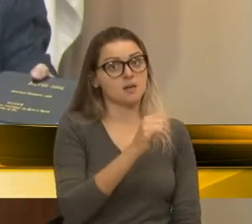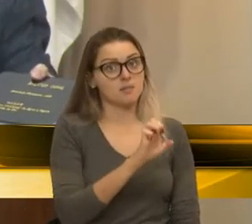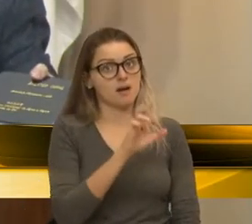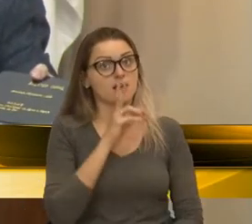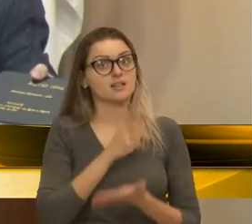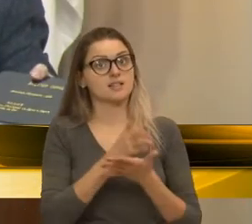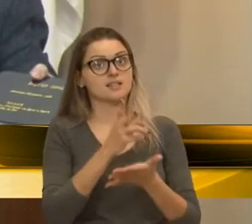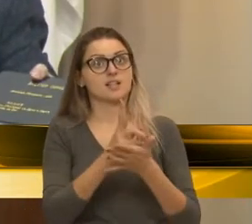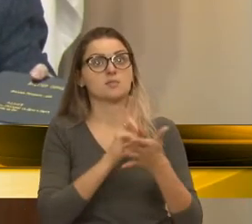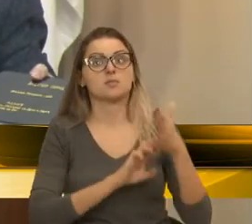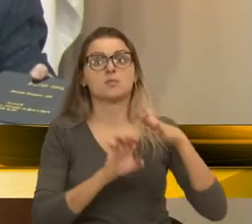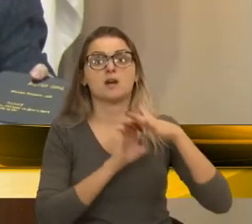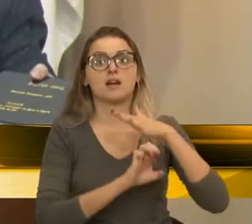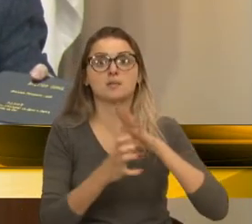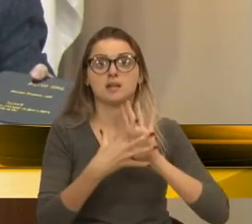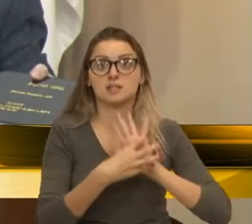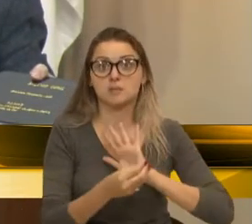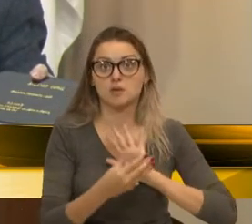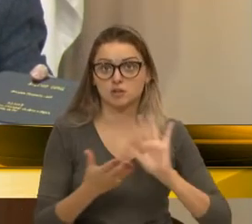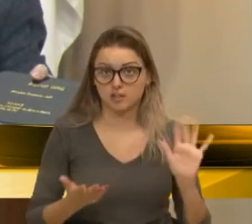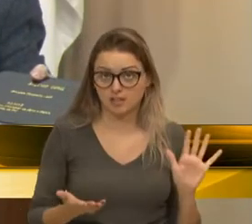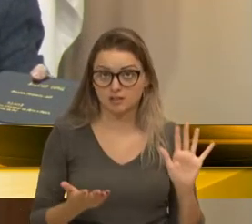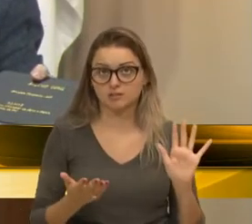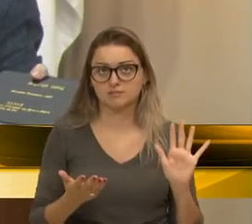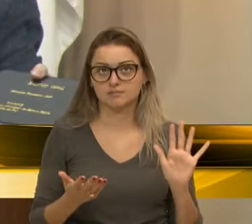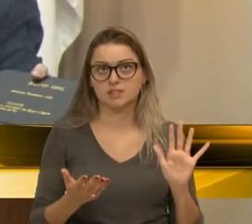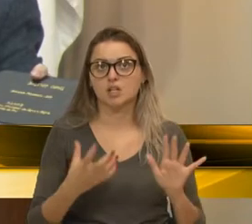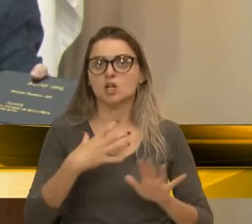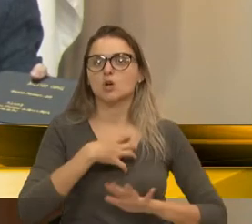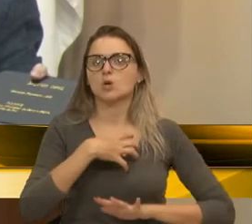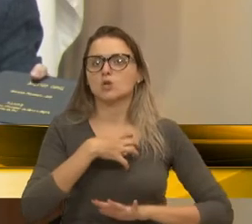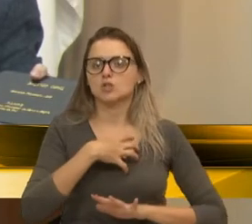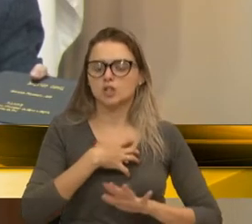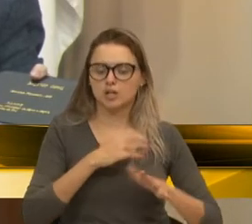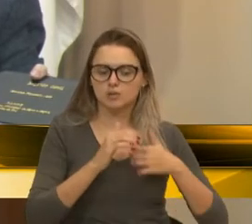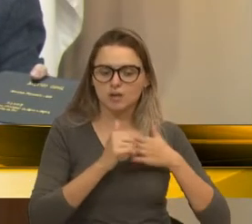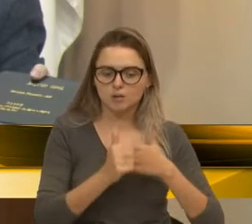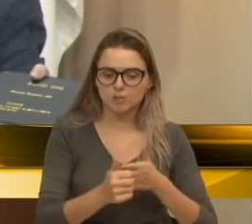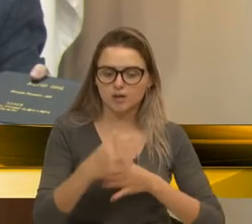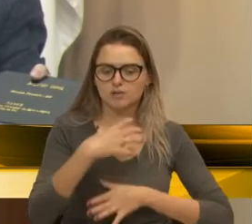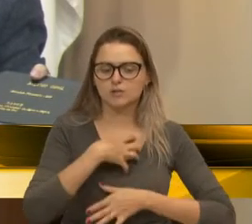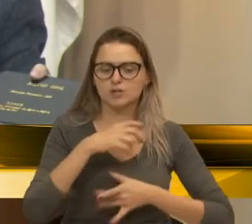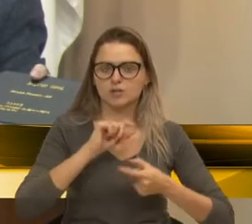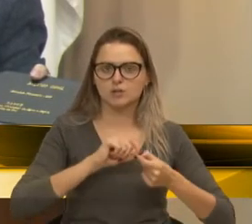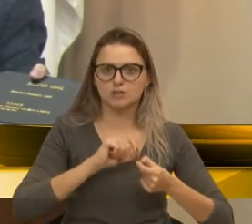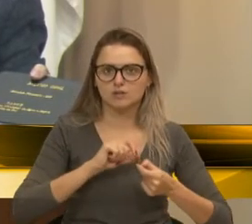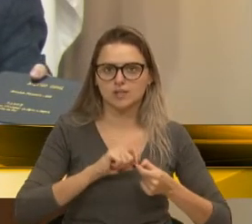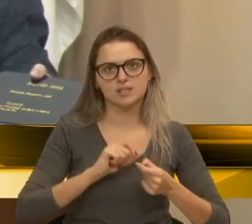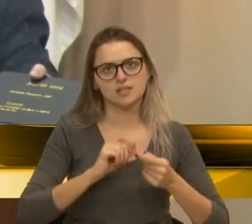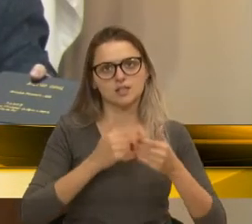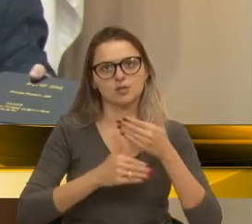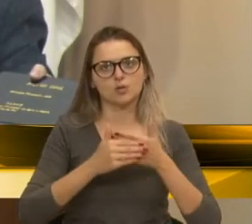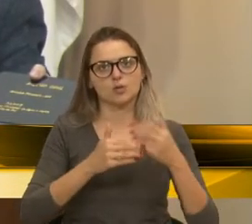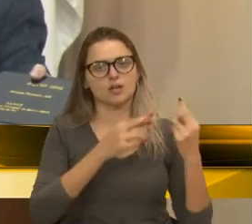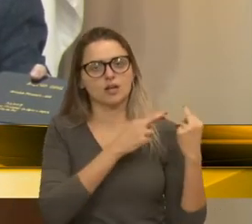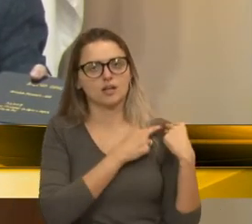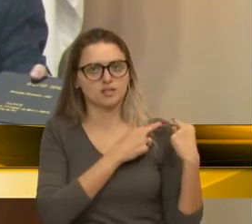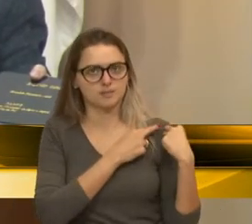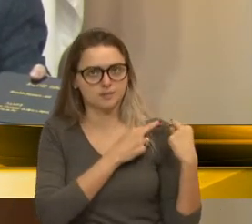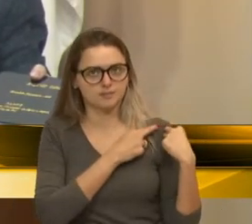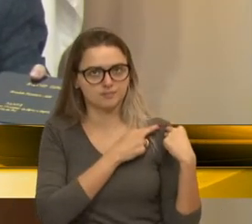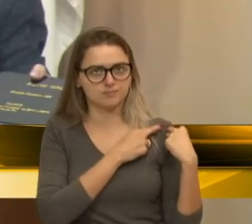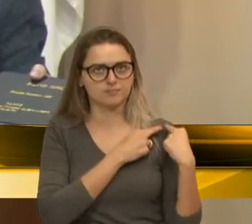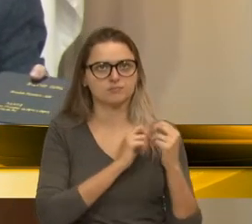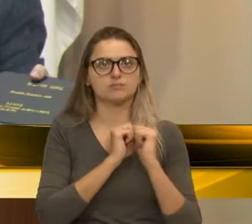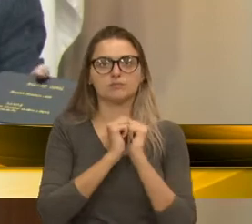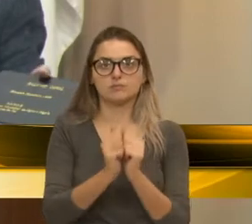empresa modelar, do ponto de vista da forma como se conduzia na questão da responsabilidade com